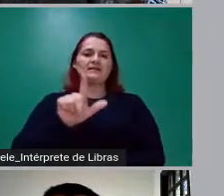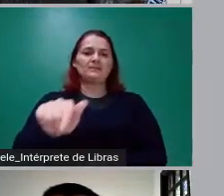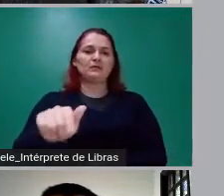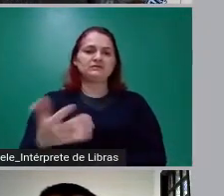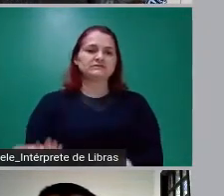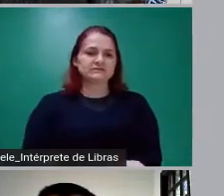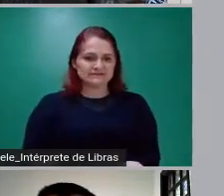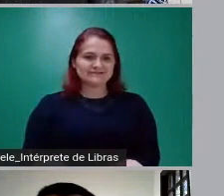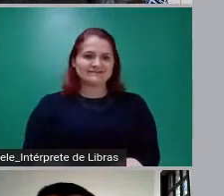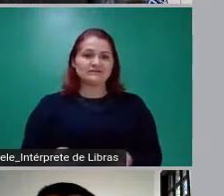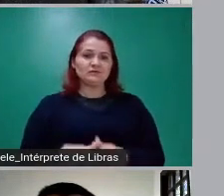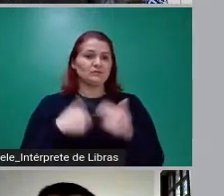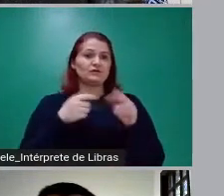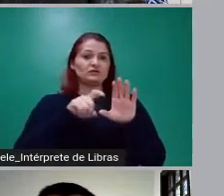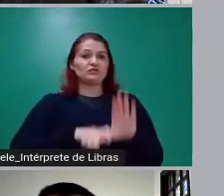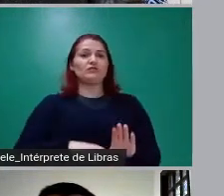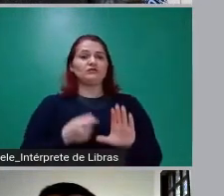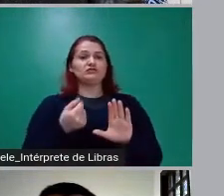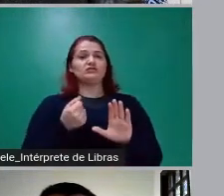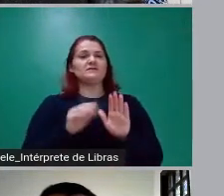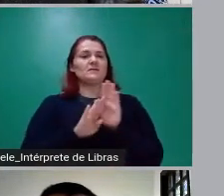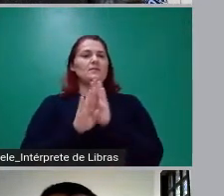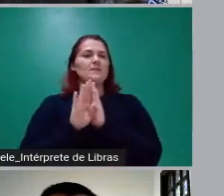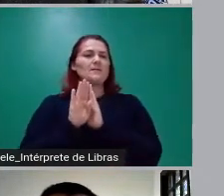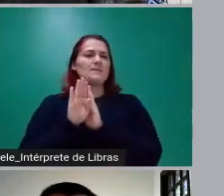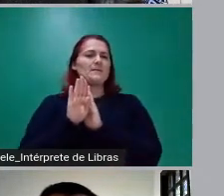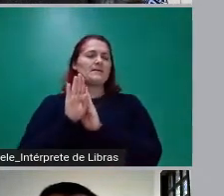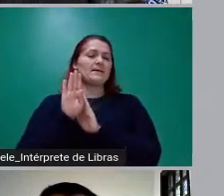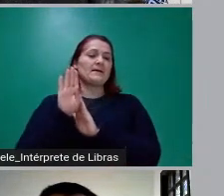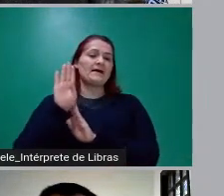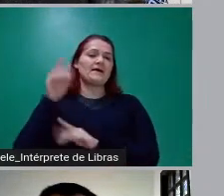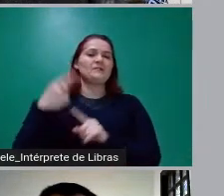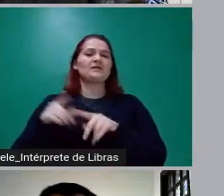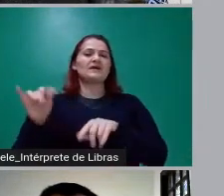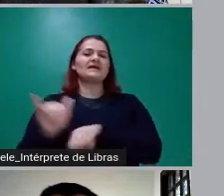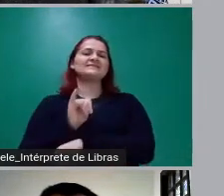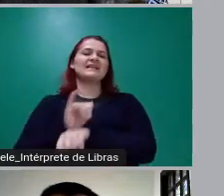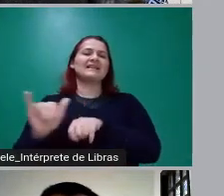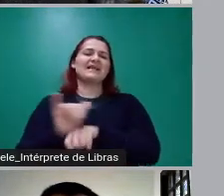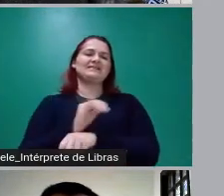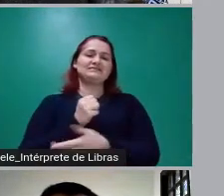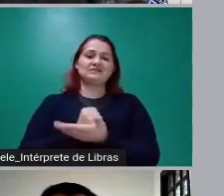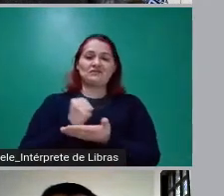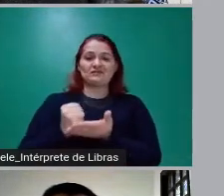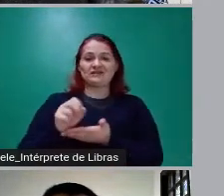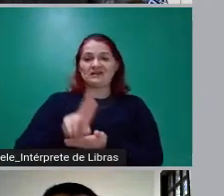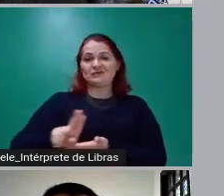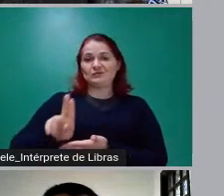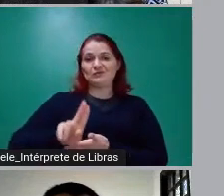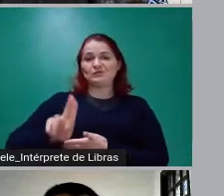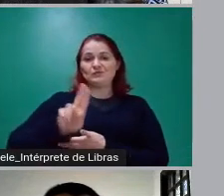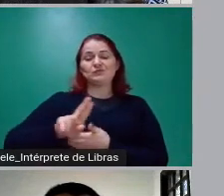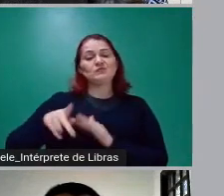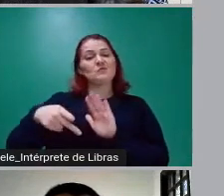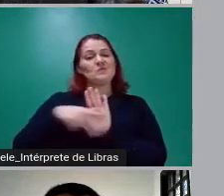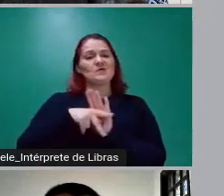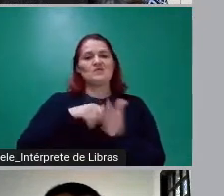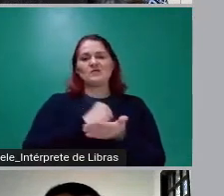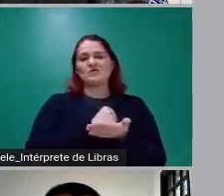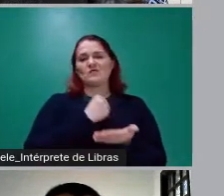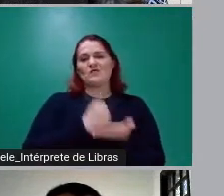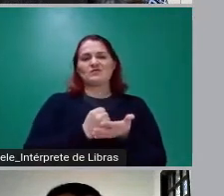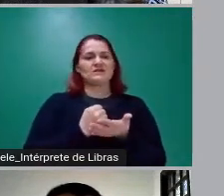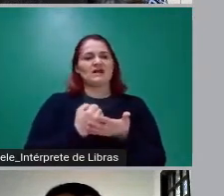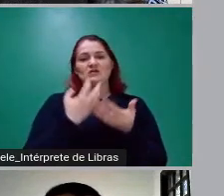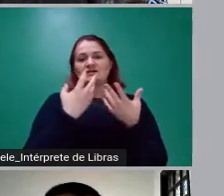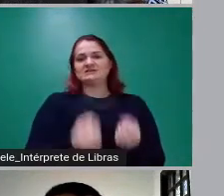explodiu nesse período por conta disso, por conta dessas estratégias contratuais que foram utilizadas, contratos praticamente de adesão,